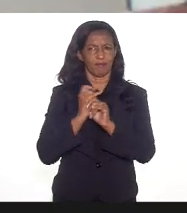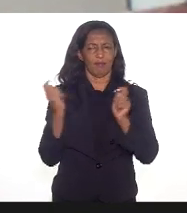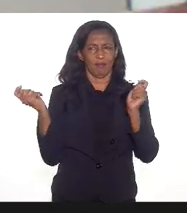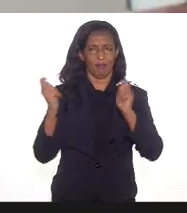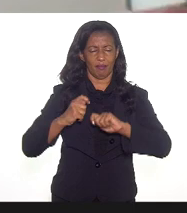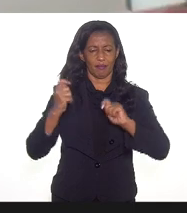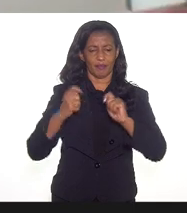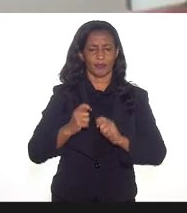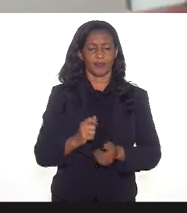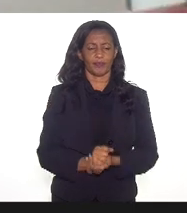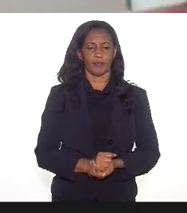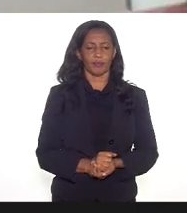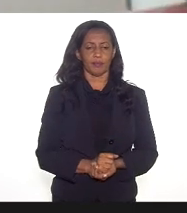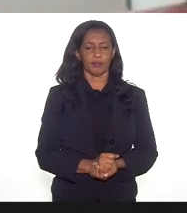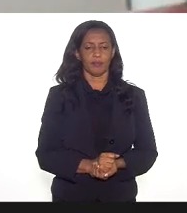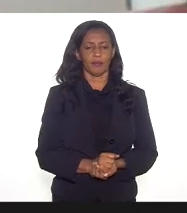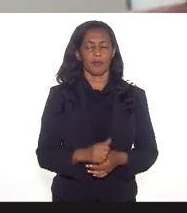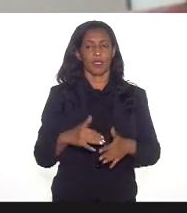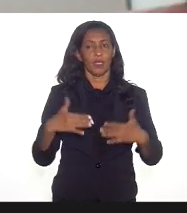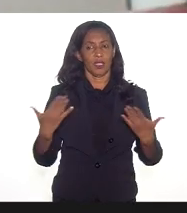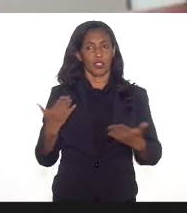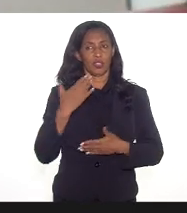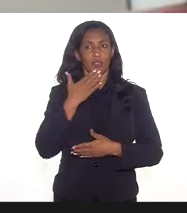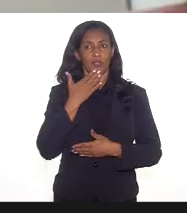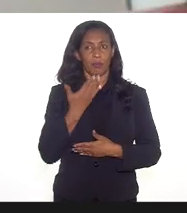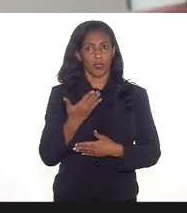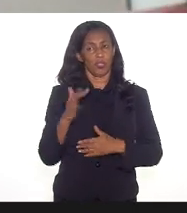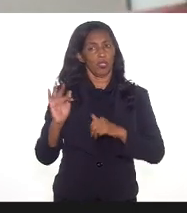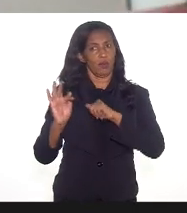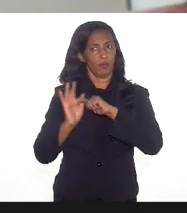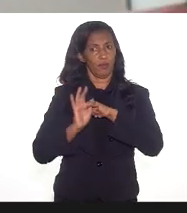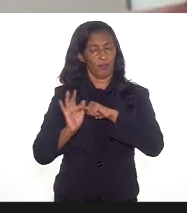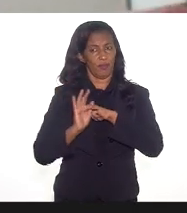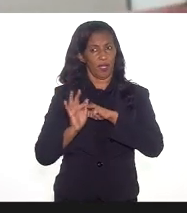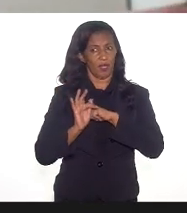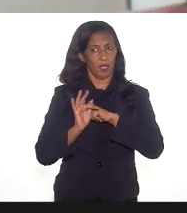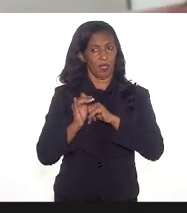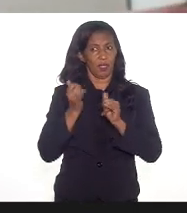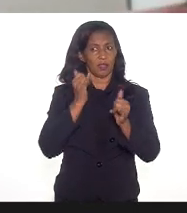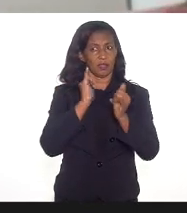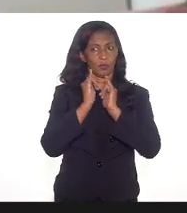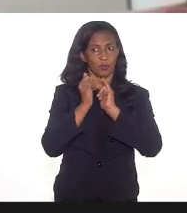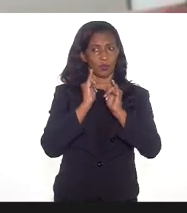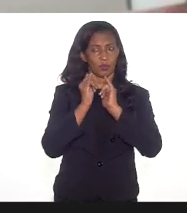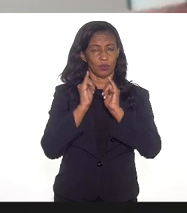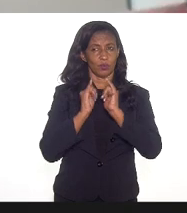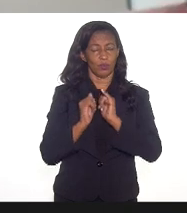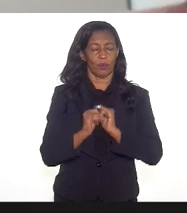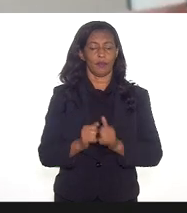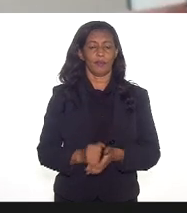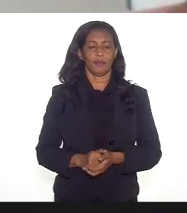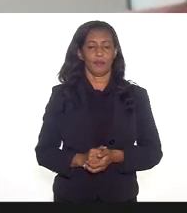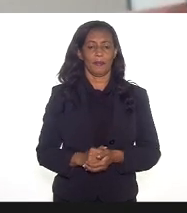Né? E aí a gente vai solicitar para a FAETEC os dados de acesso de forma